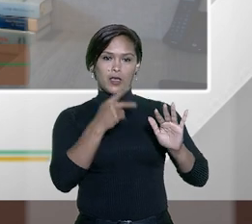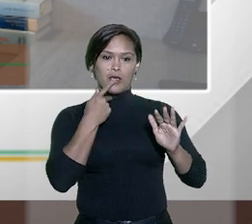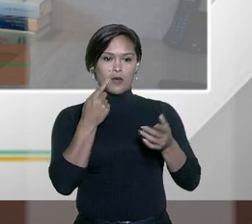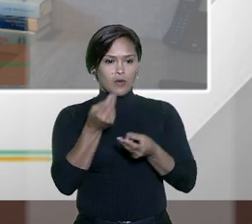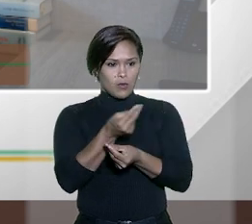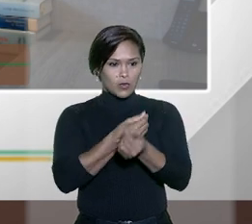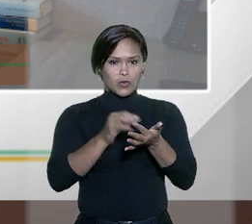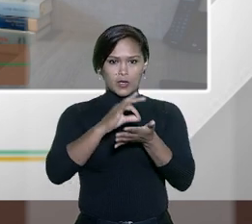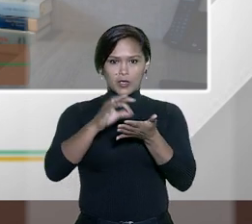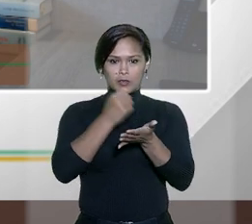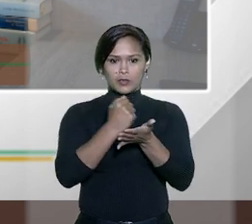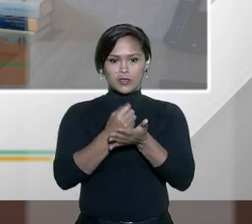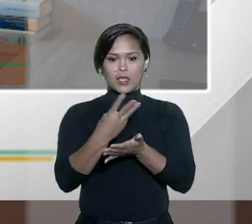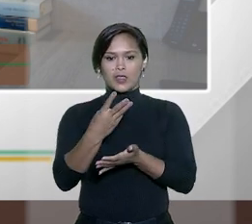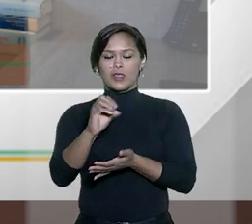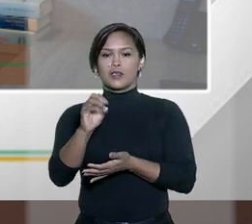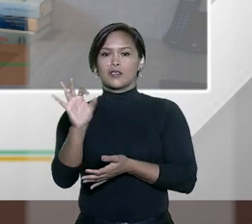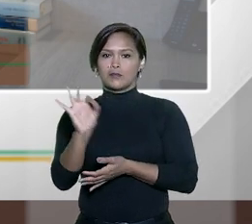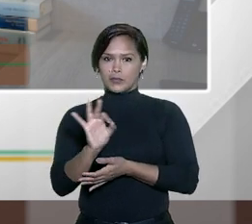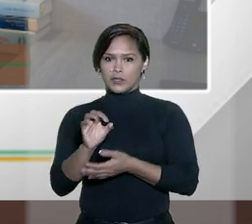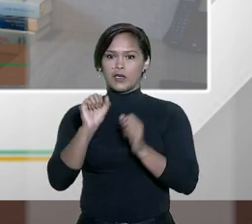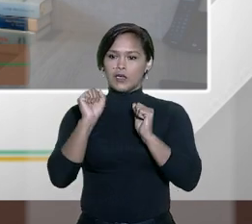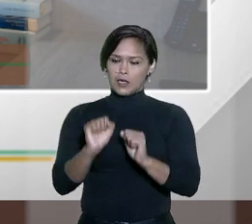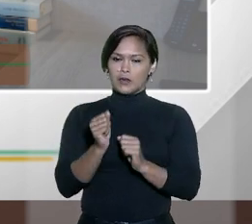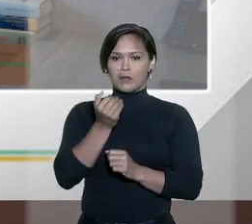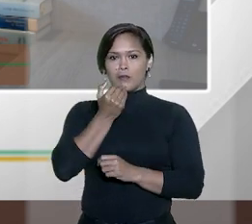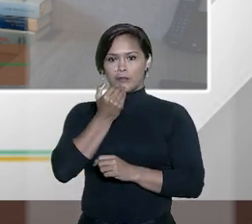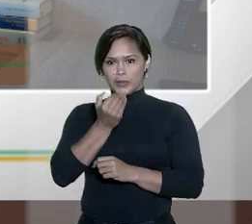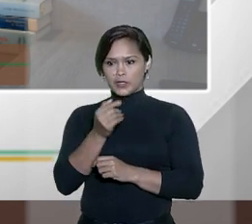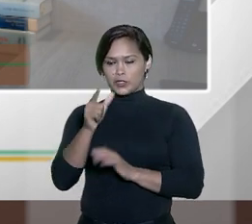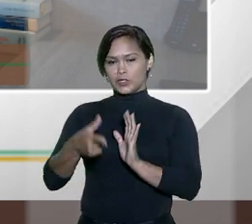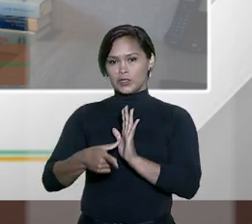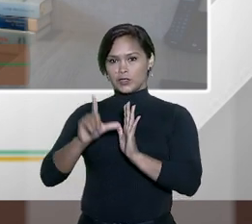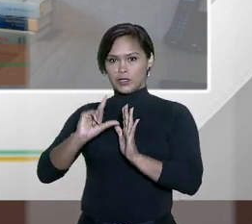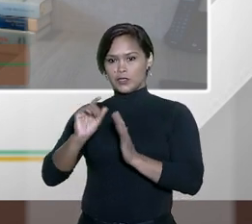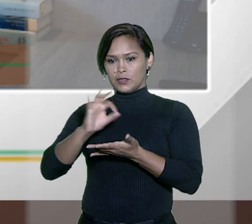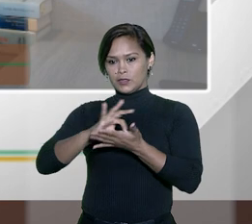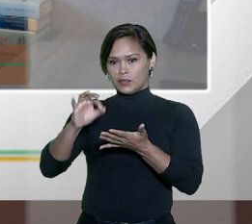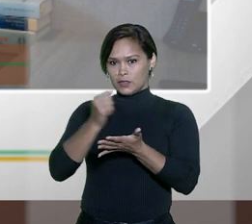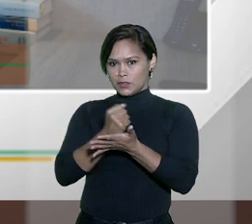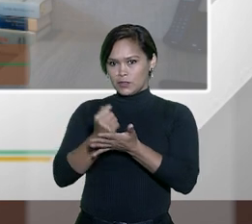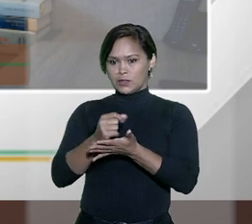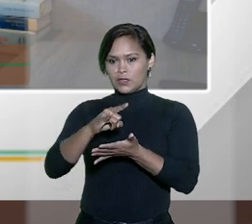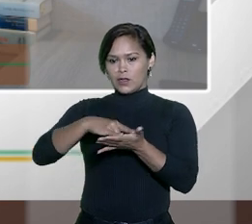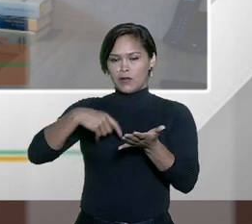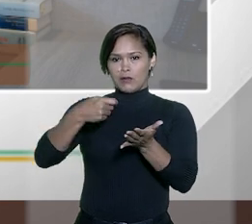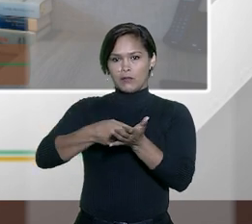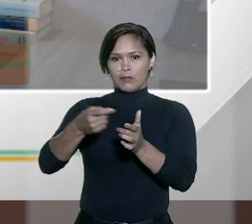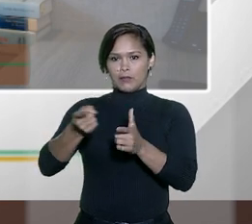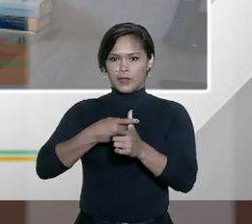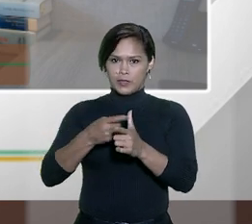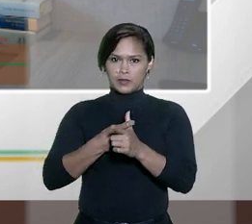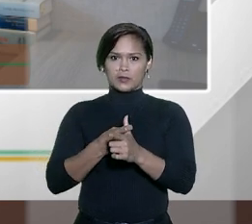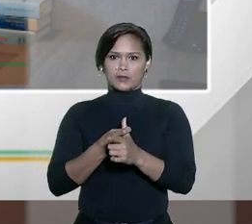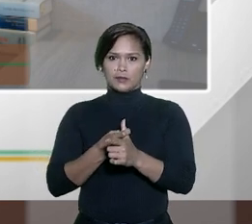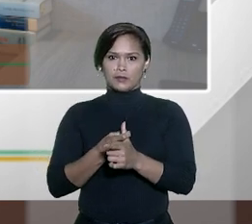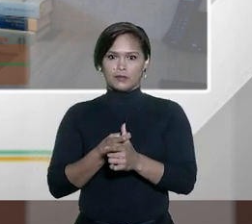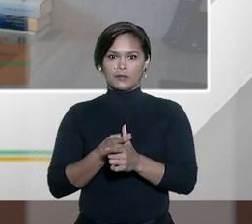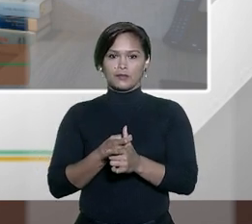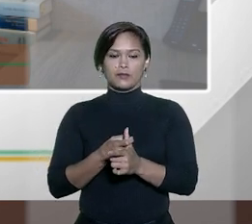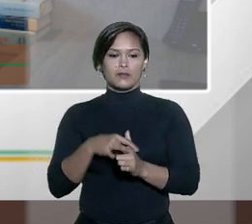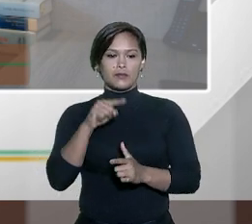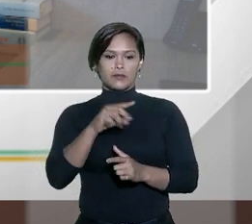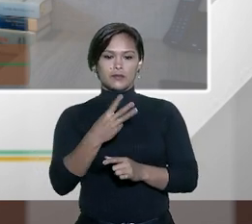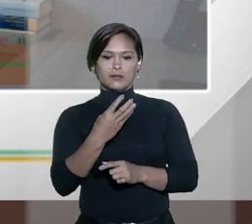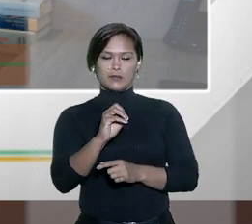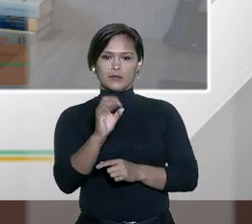um honorário contratual de 30%. Então, ele pode solicitar, antes da inscrição do precatório, que